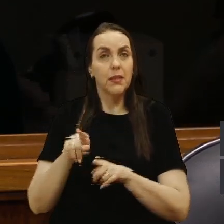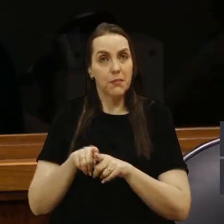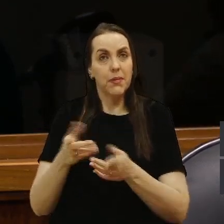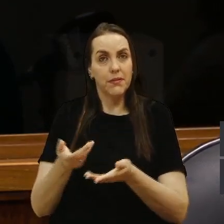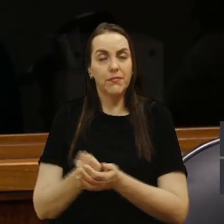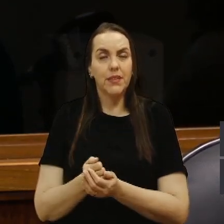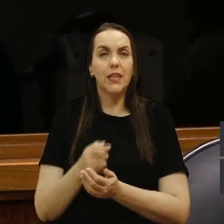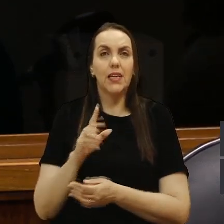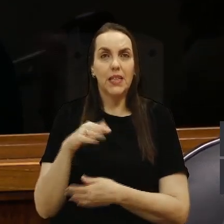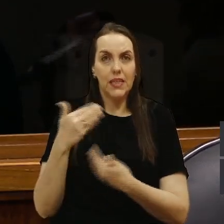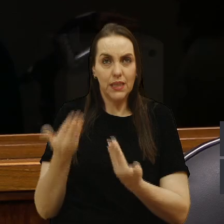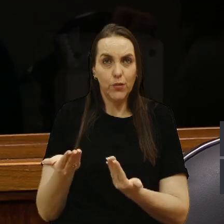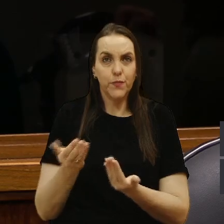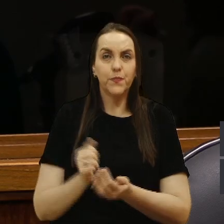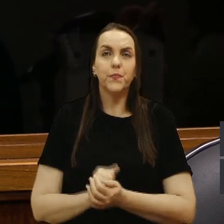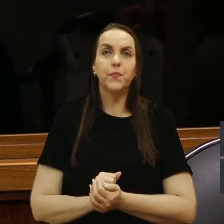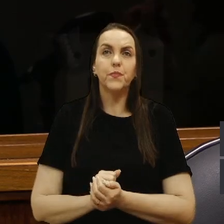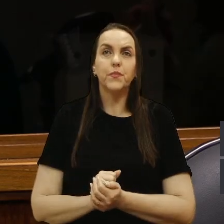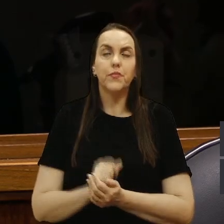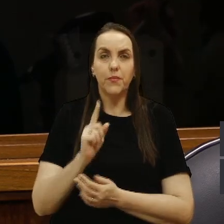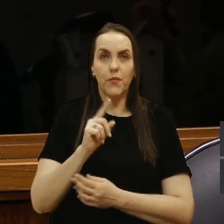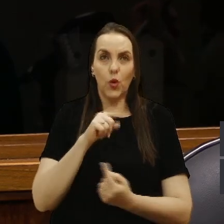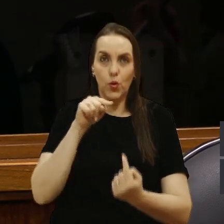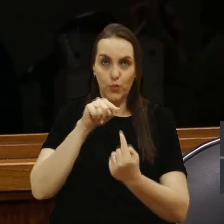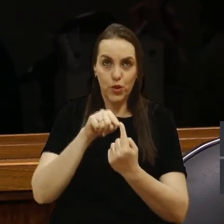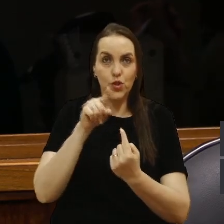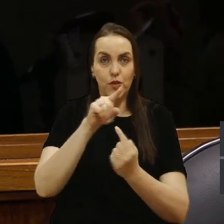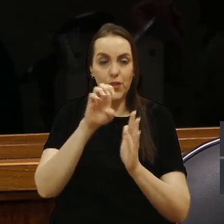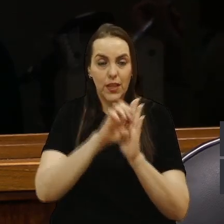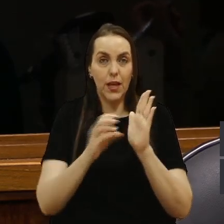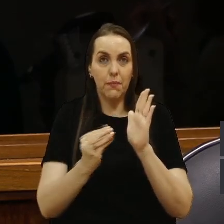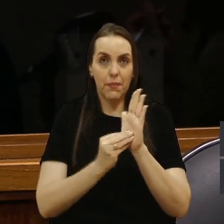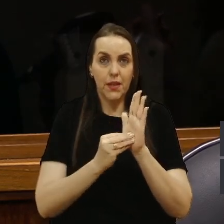Então, a ideia dessa emenda é criar esse